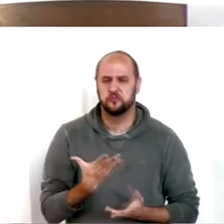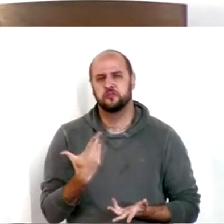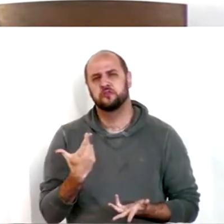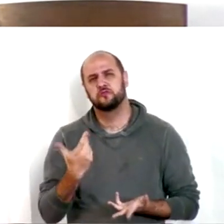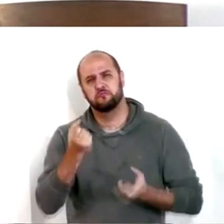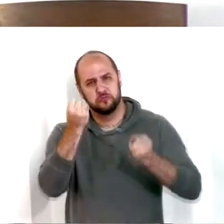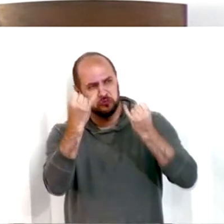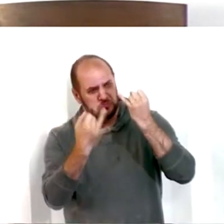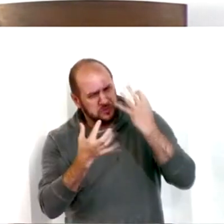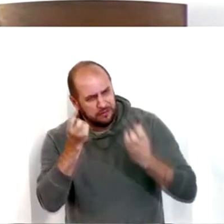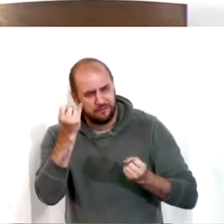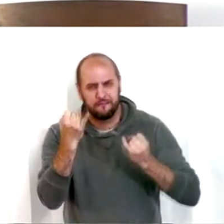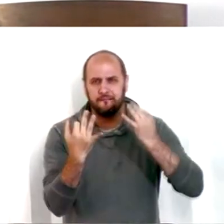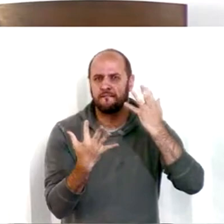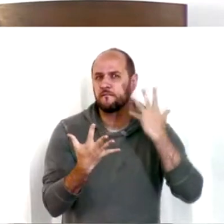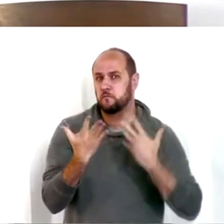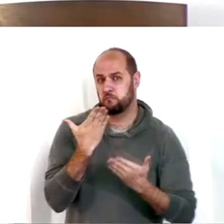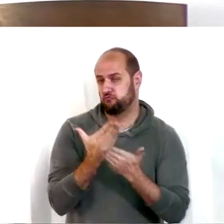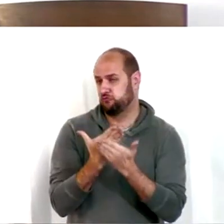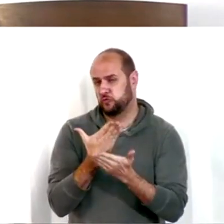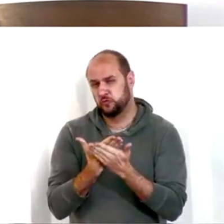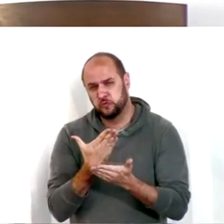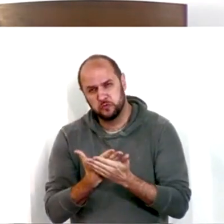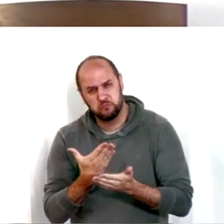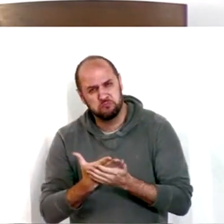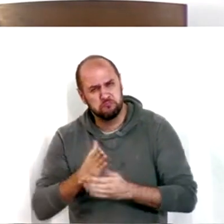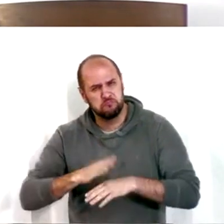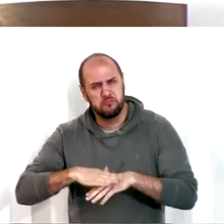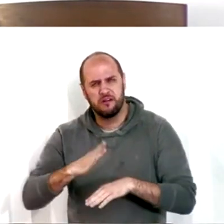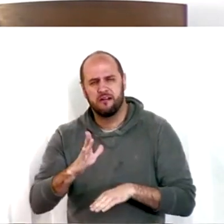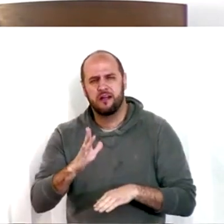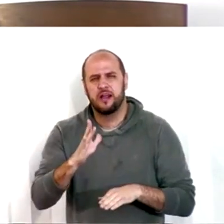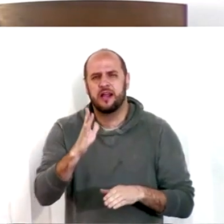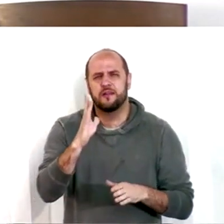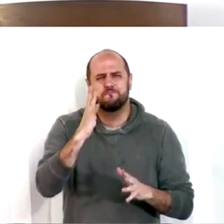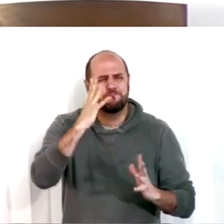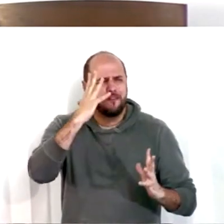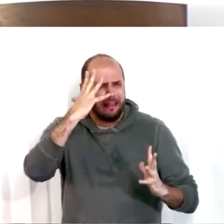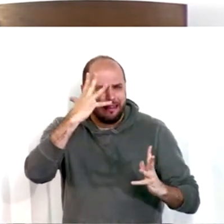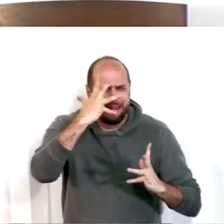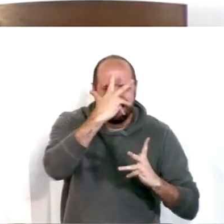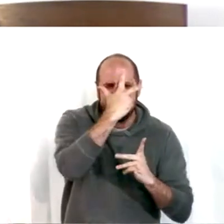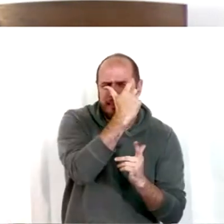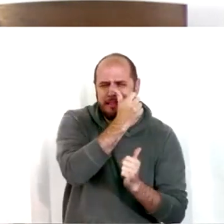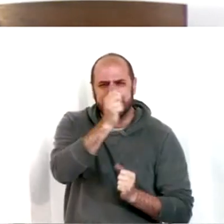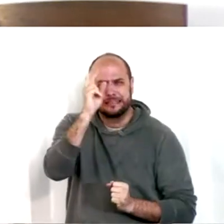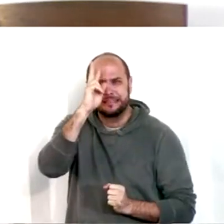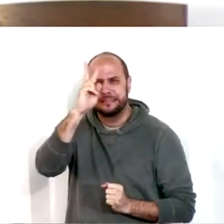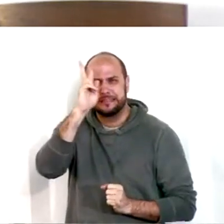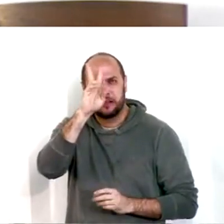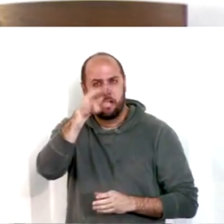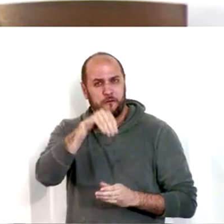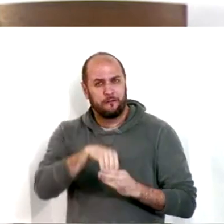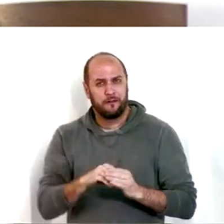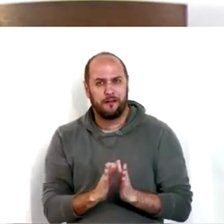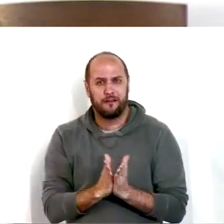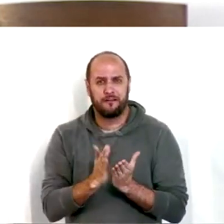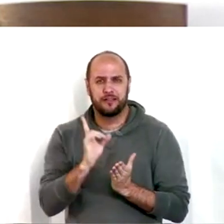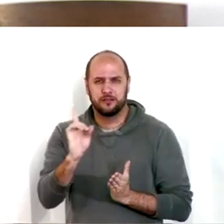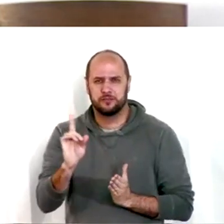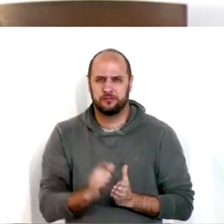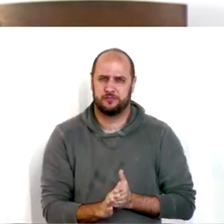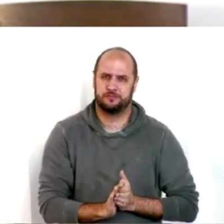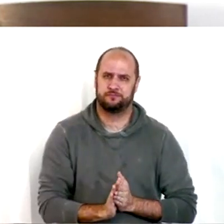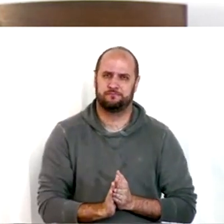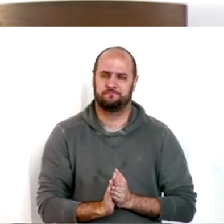sido descrito por muitos estudiosos como uma das mais belas histórias bíblicas, pequenas